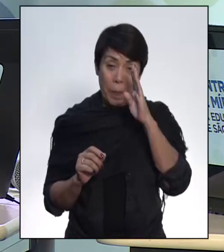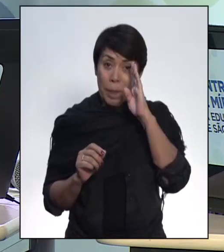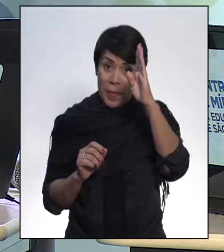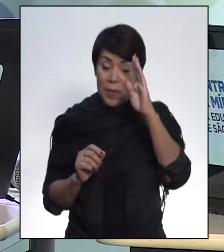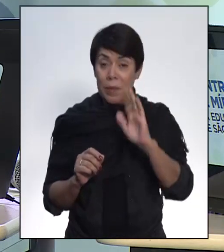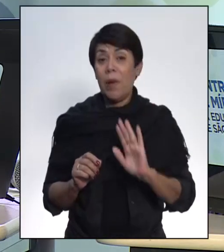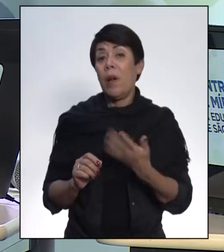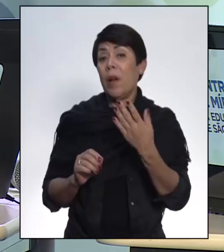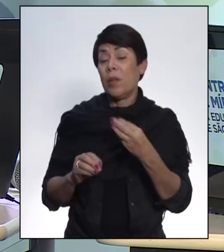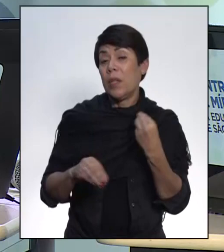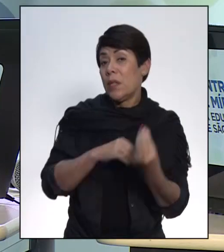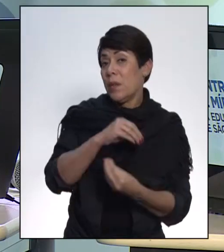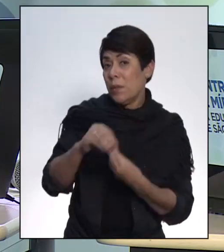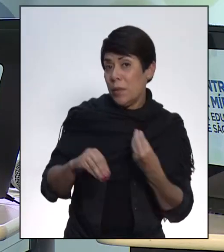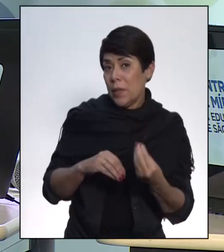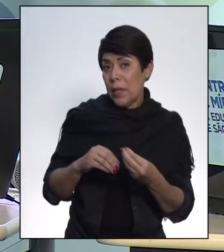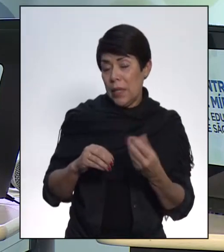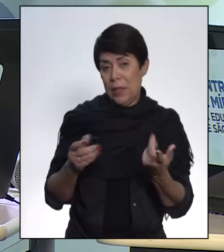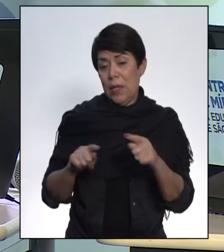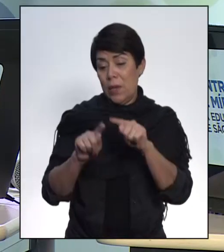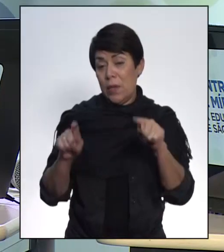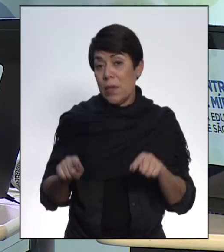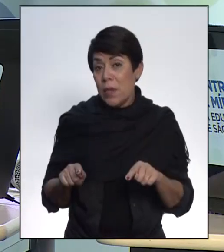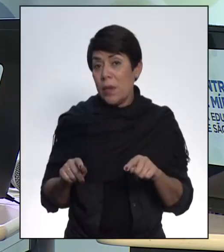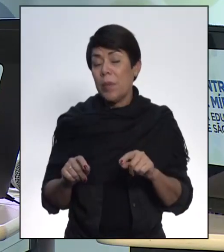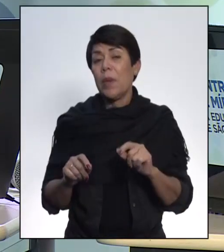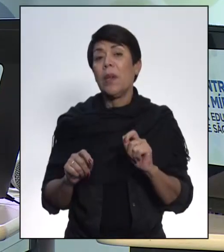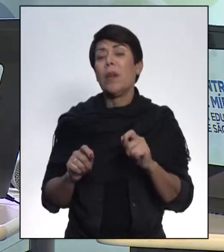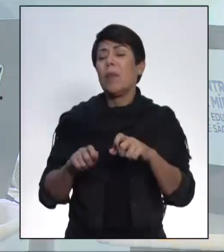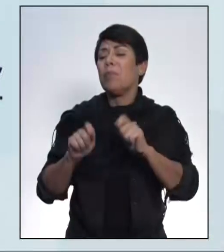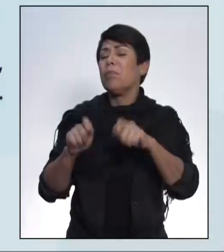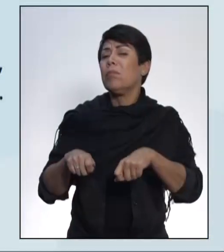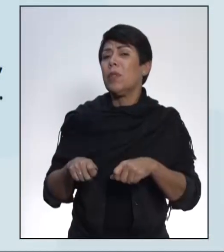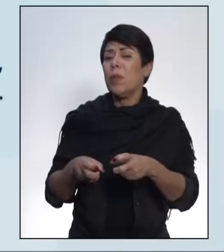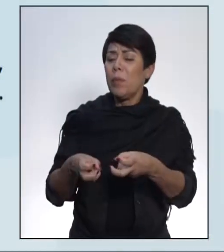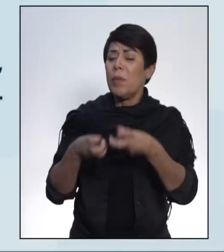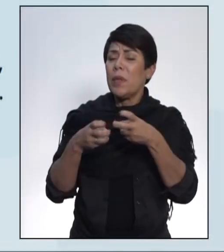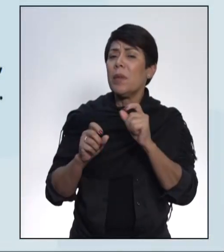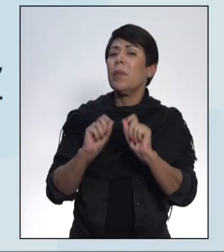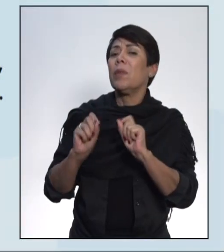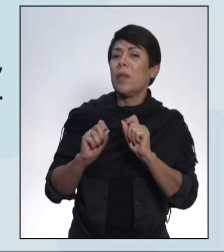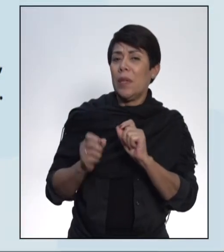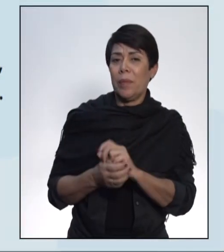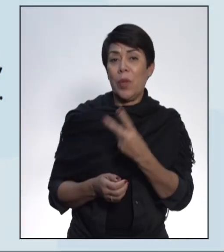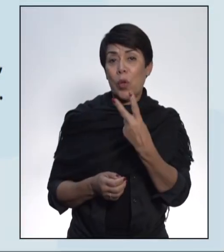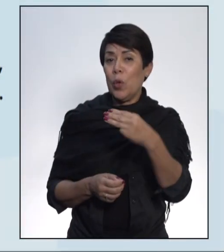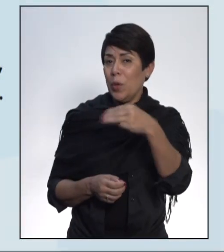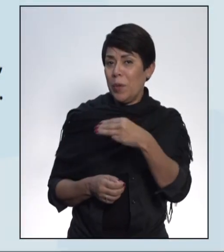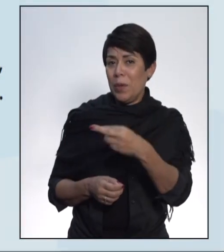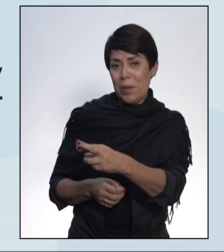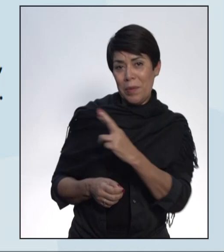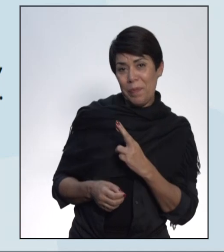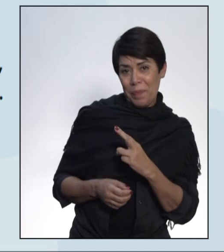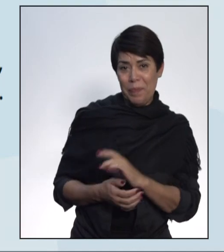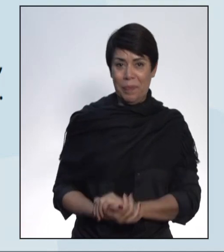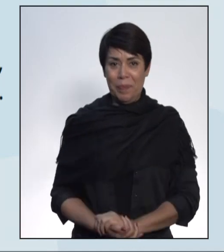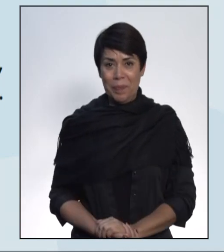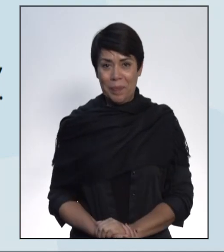essa perturbação nesse sistema? E o que foi possível observar? Então, 2 minutinhos para responderem.